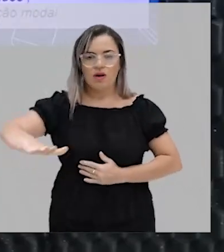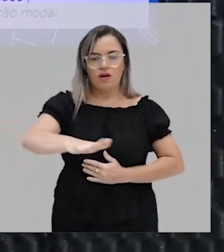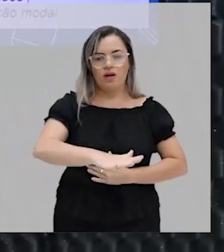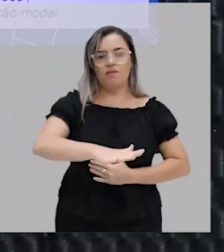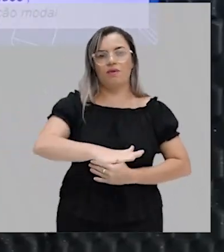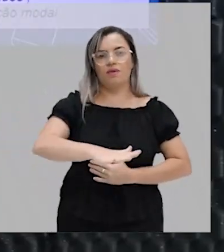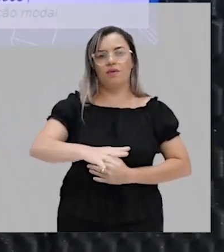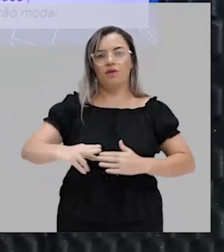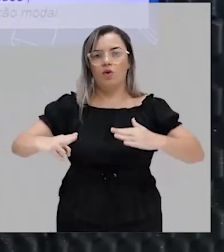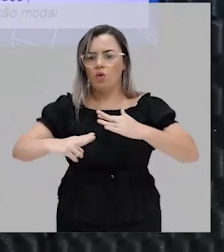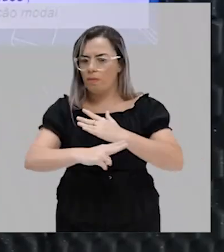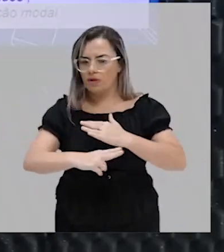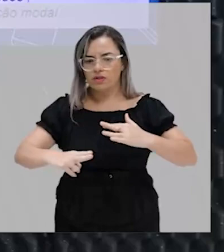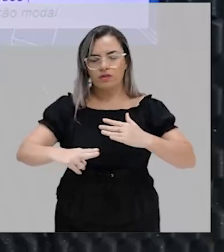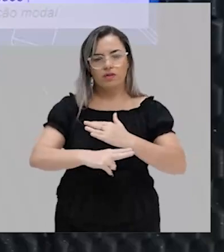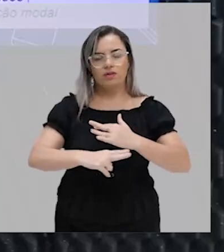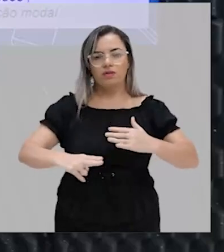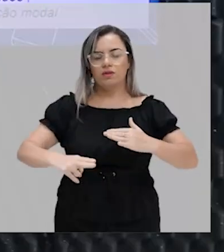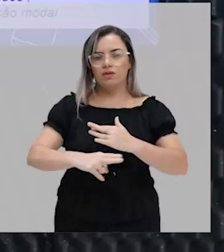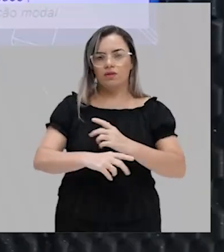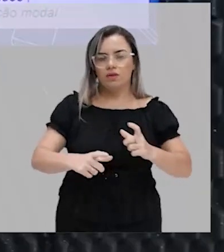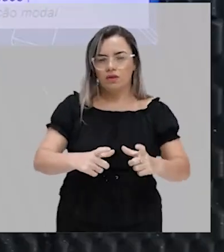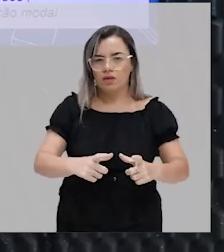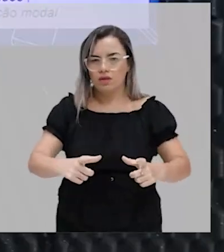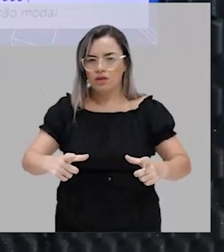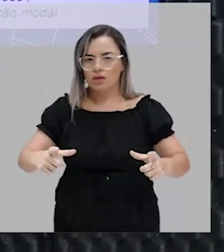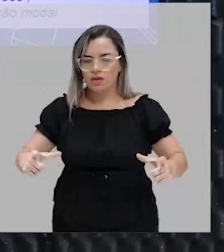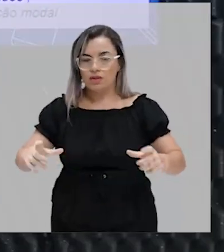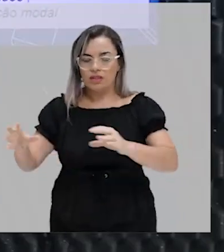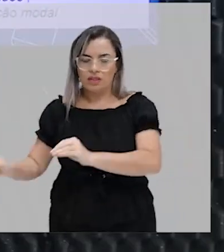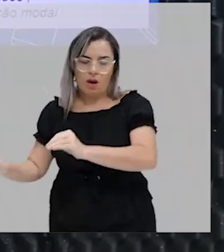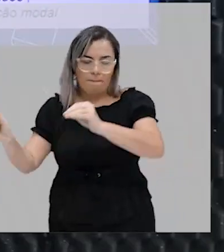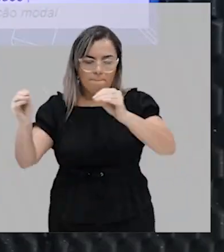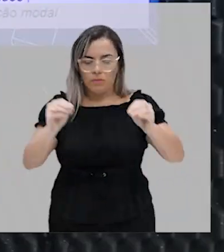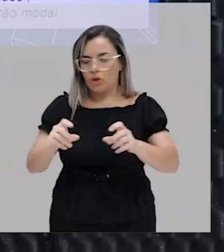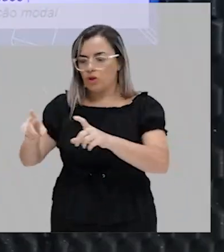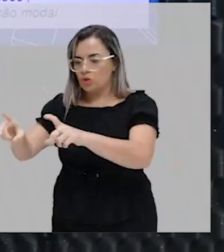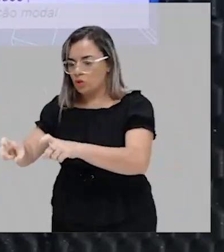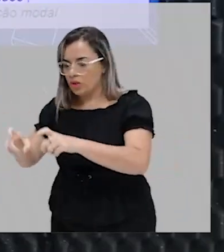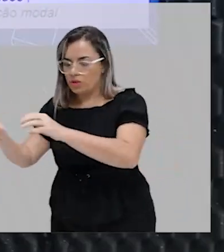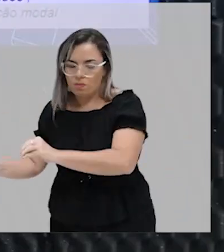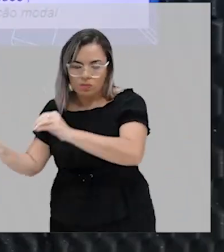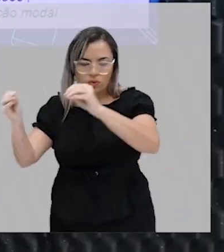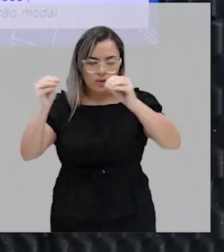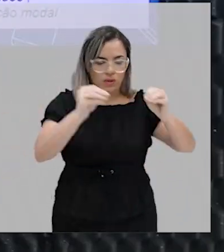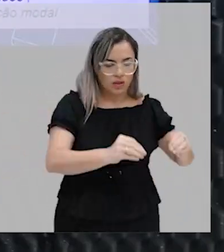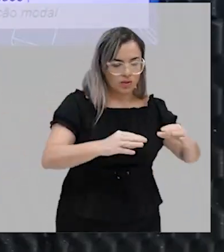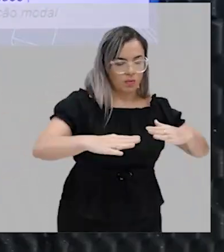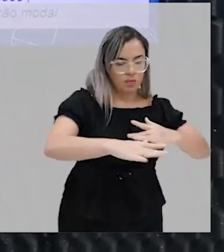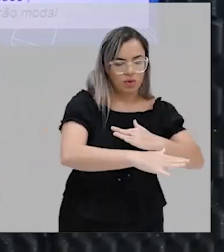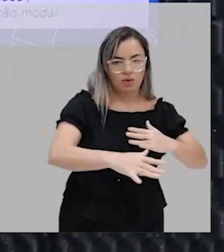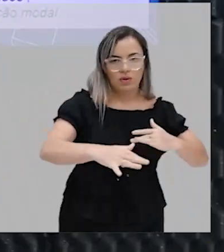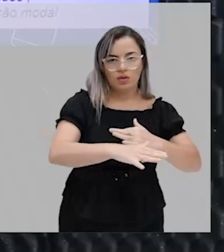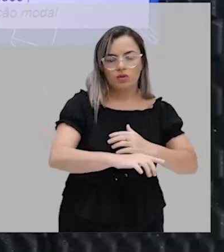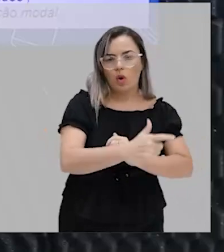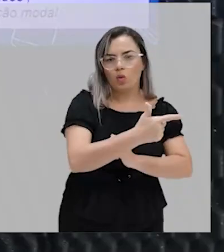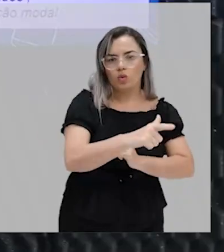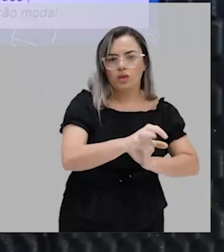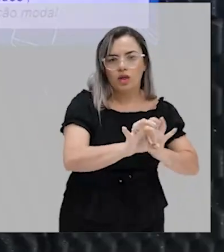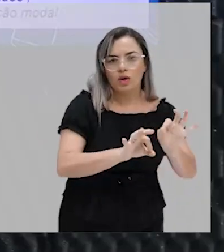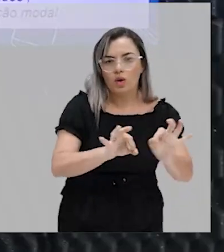muito rápida, né? Muitas vezes justamente com esse êxodo rural, a cidade cresce sem um